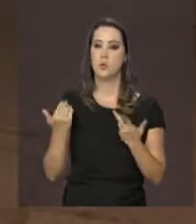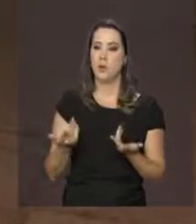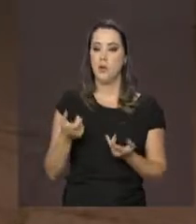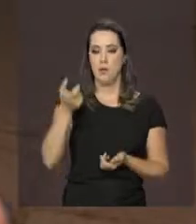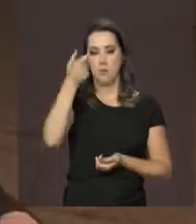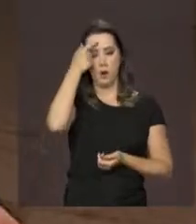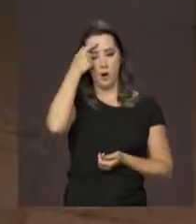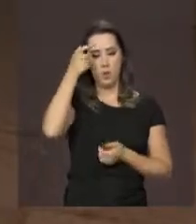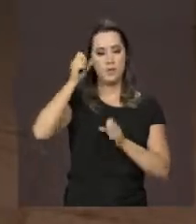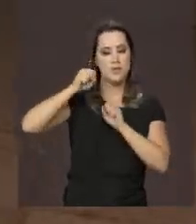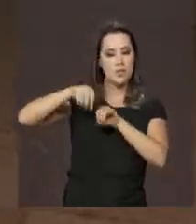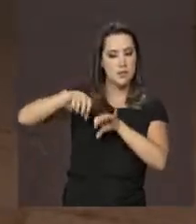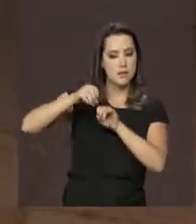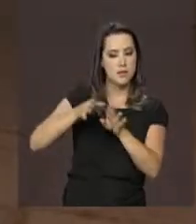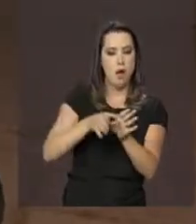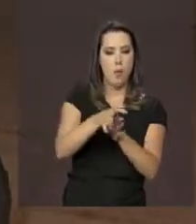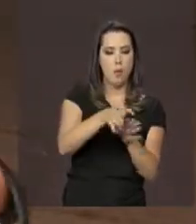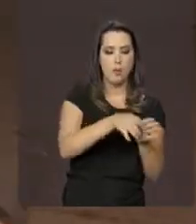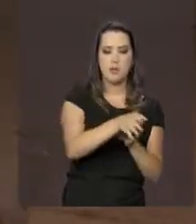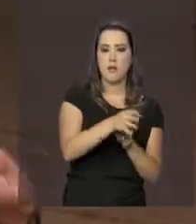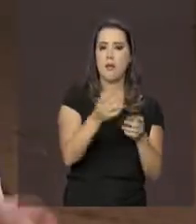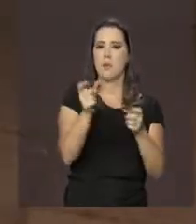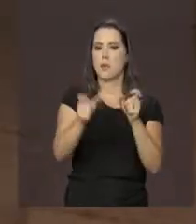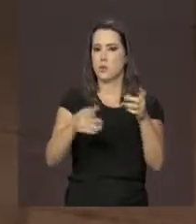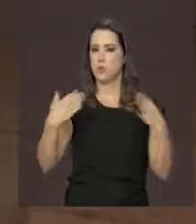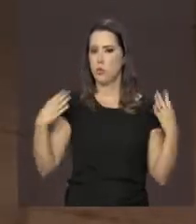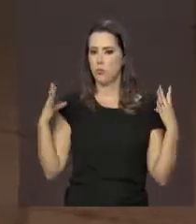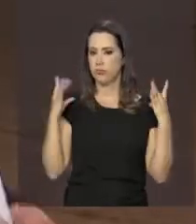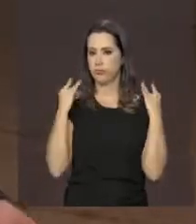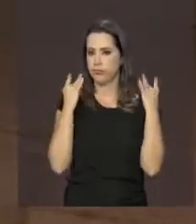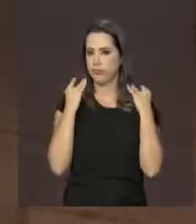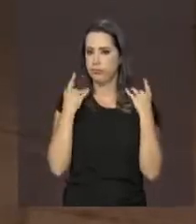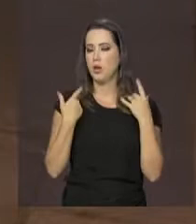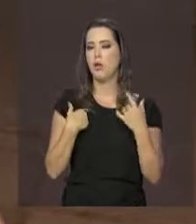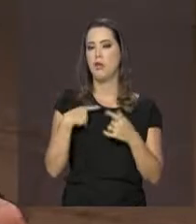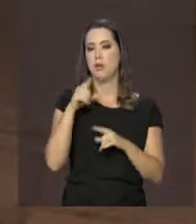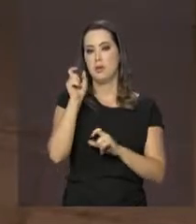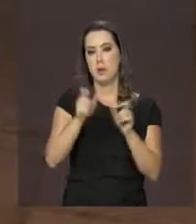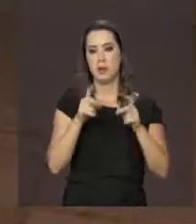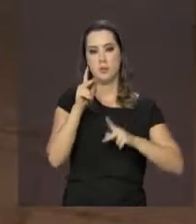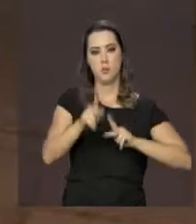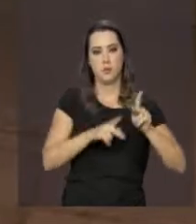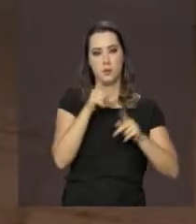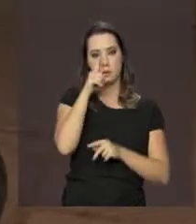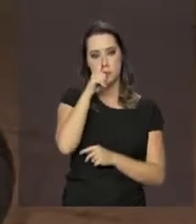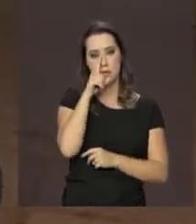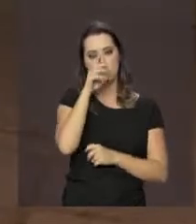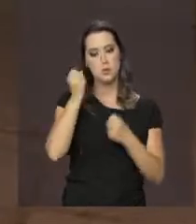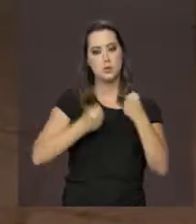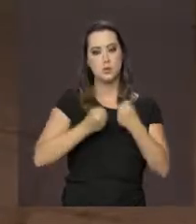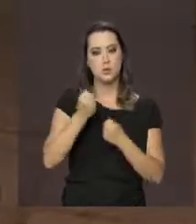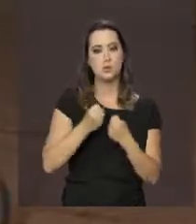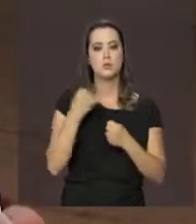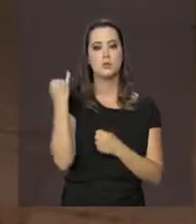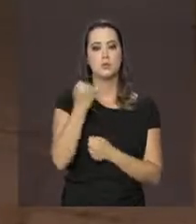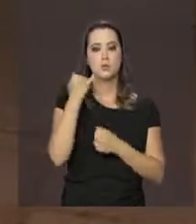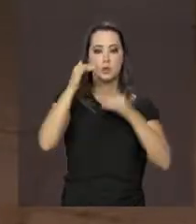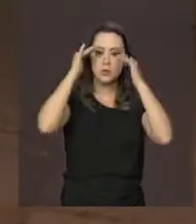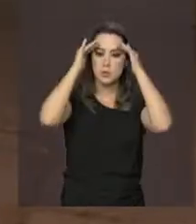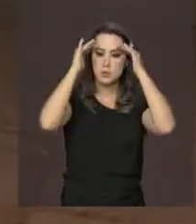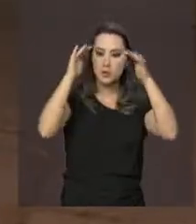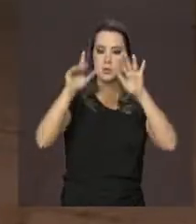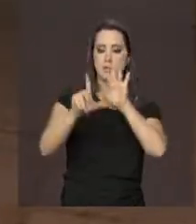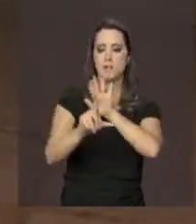conscientizar motoristas ea população sobre os riscos do trânsito e também a importância de se seguir as leis e as normas